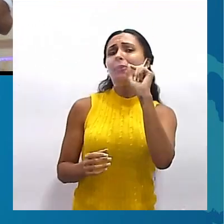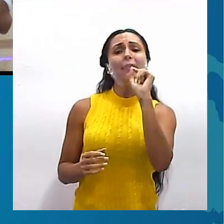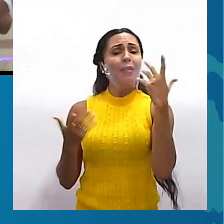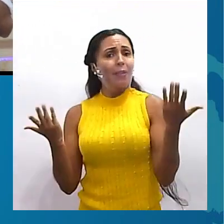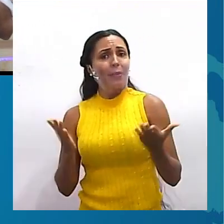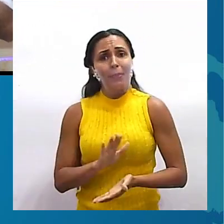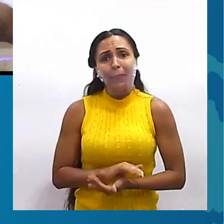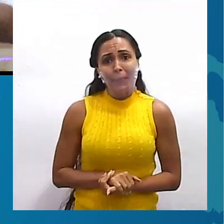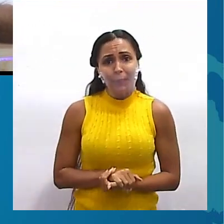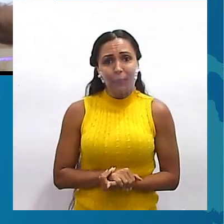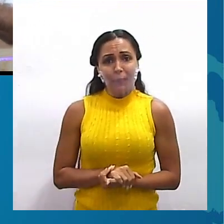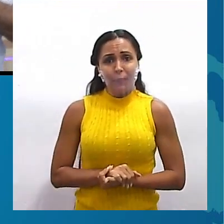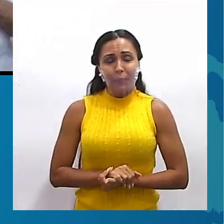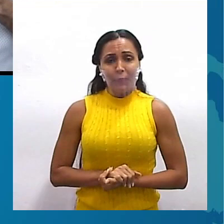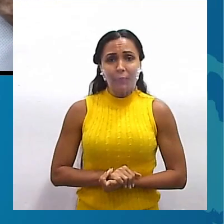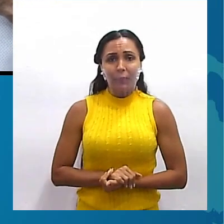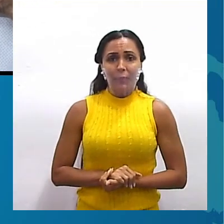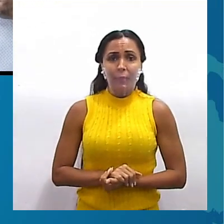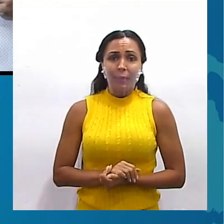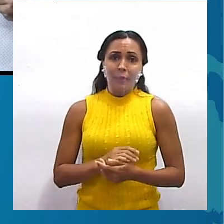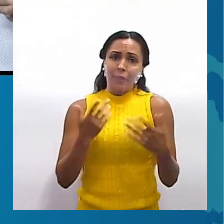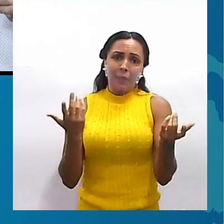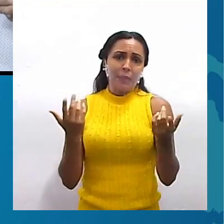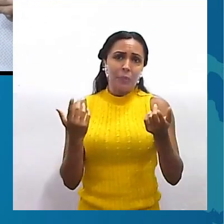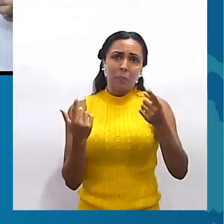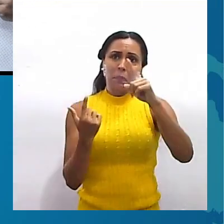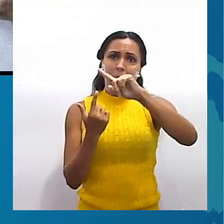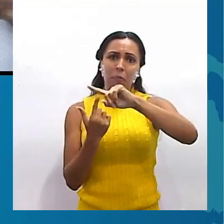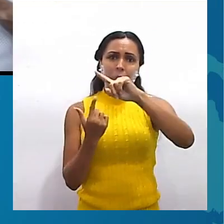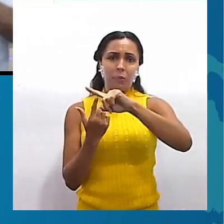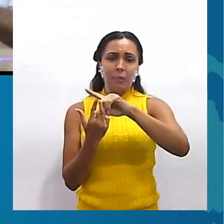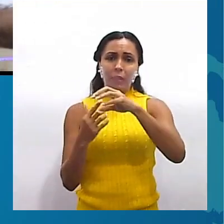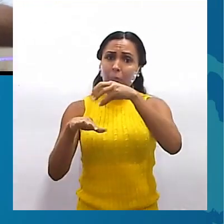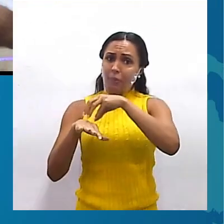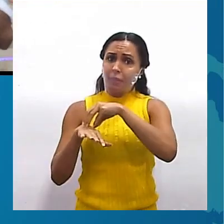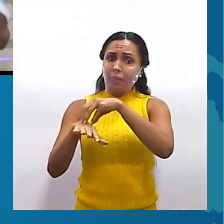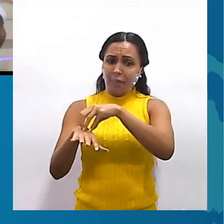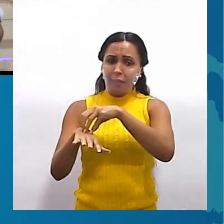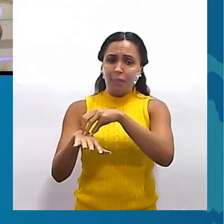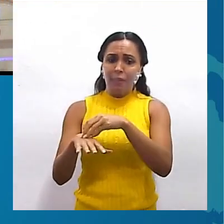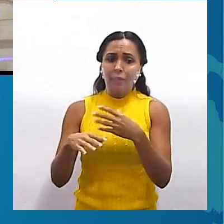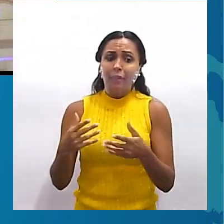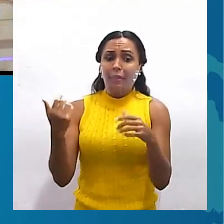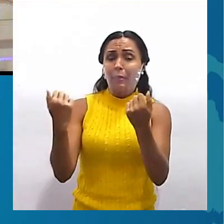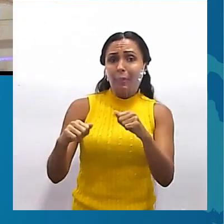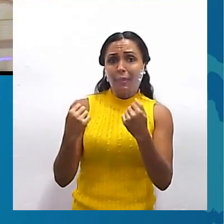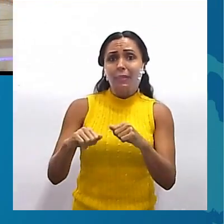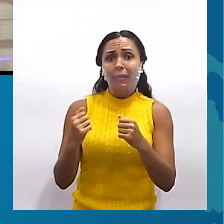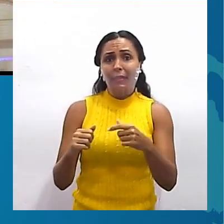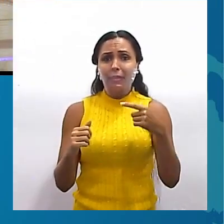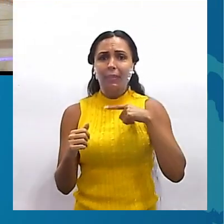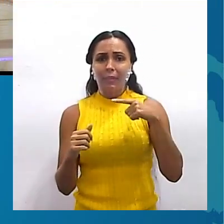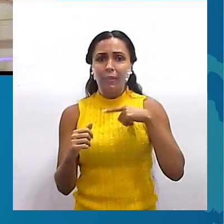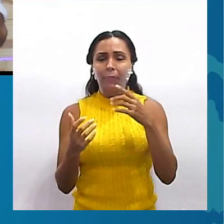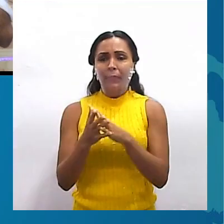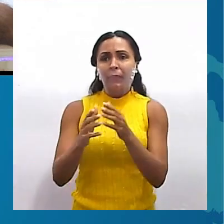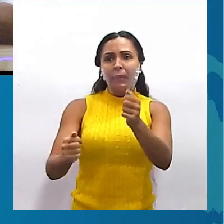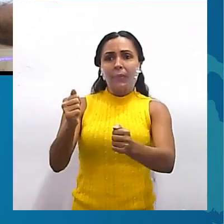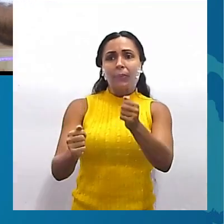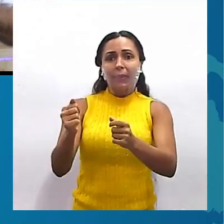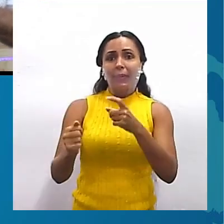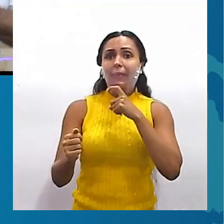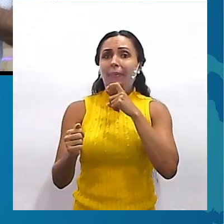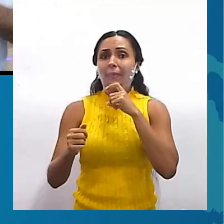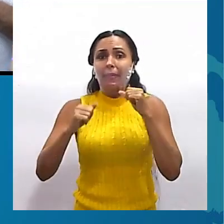especiais? Vamos lá, um tipo de carga feita perecíveis, que a gente precisa ter um carro refrigerado, precisa ter